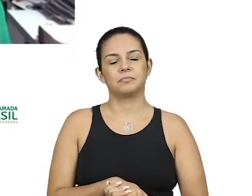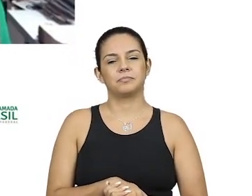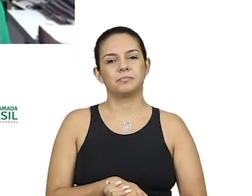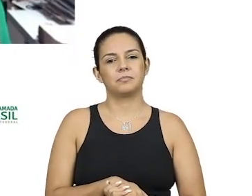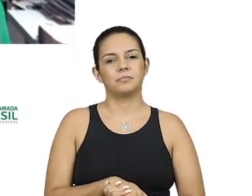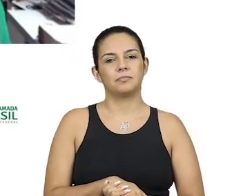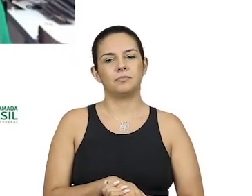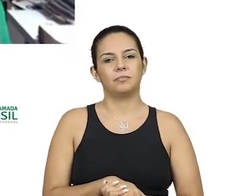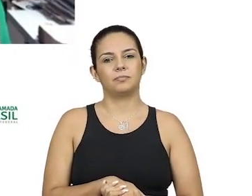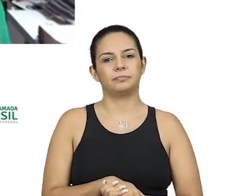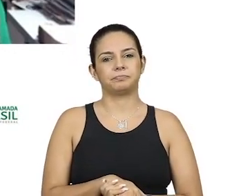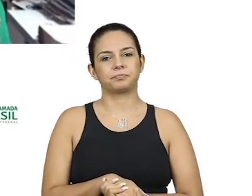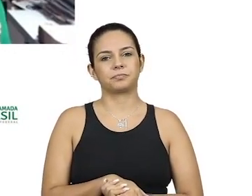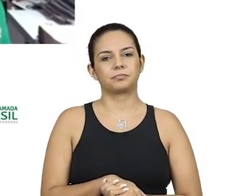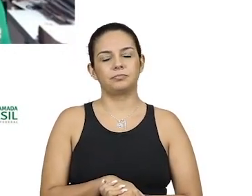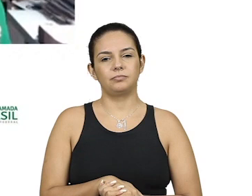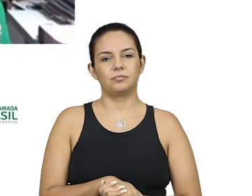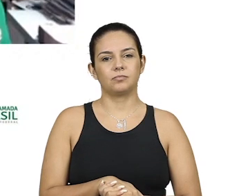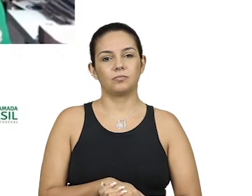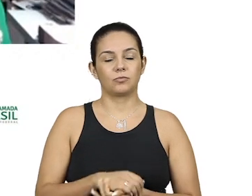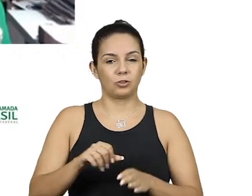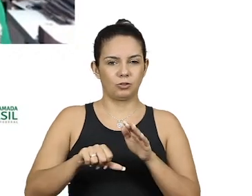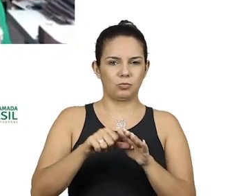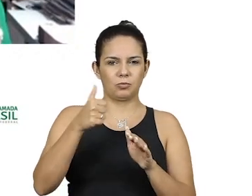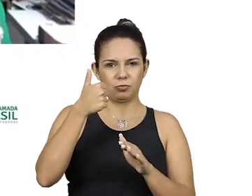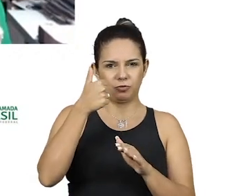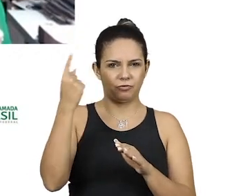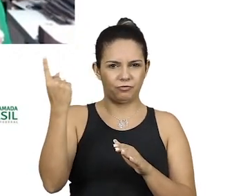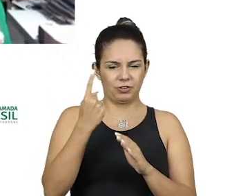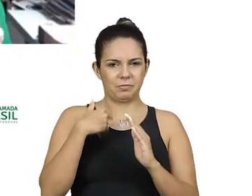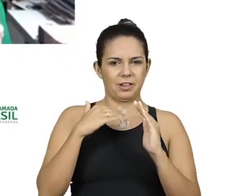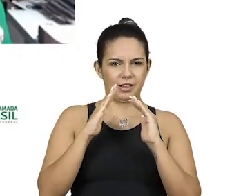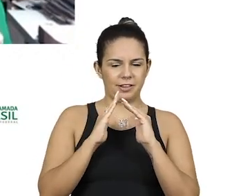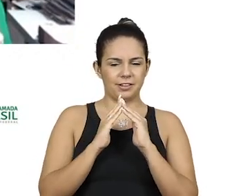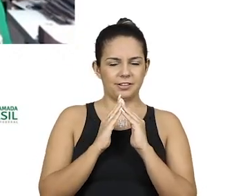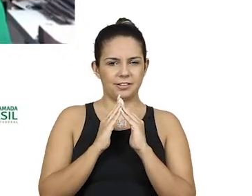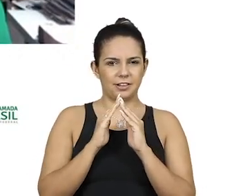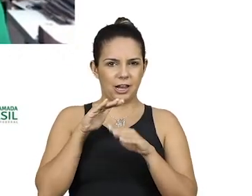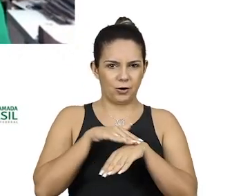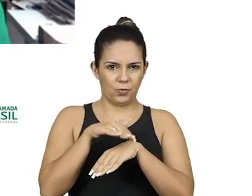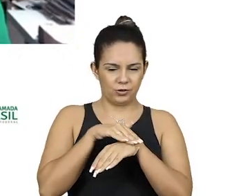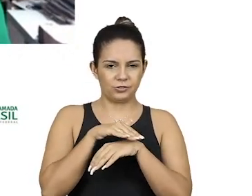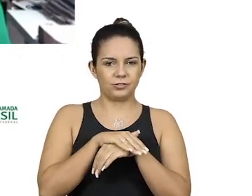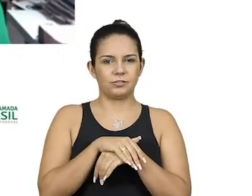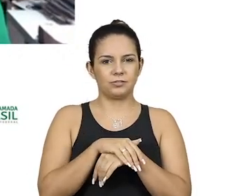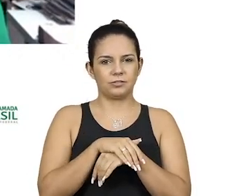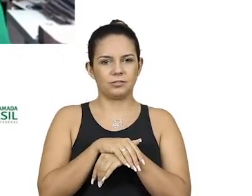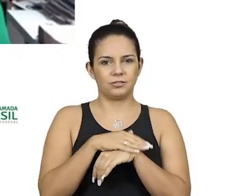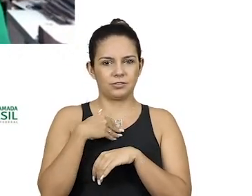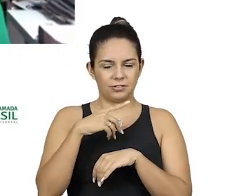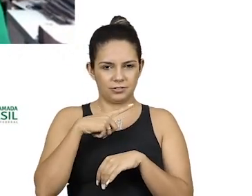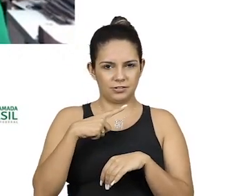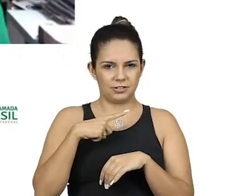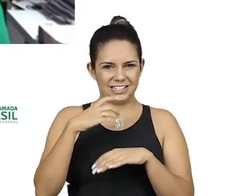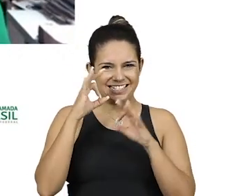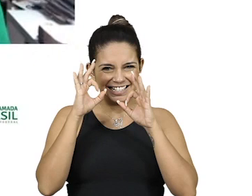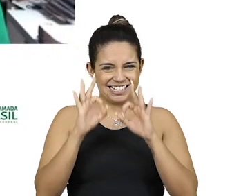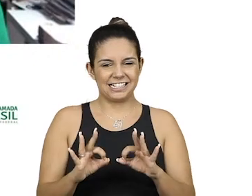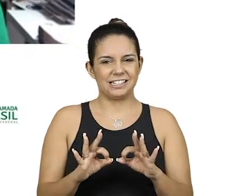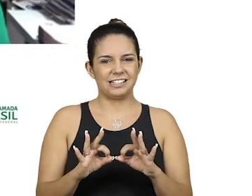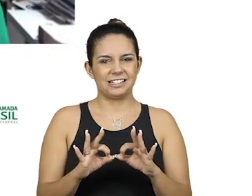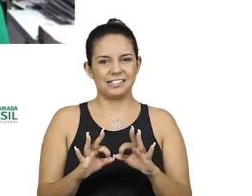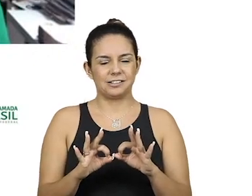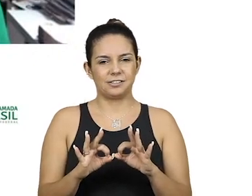E uma vez apareceu na minha casa, à noite, e eu tive a certeza